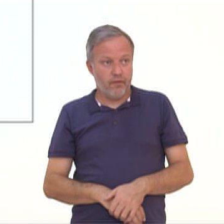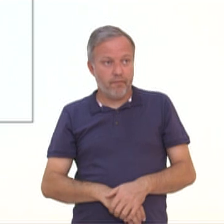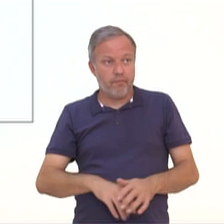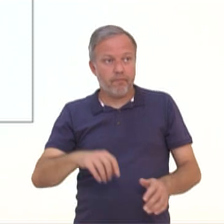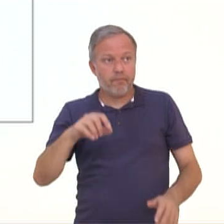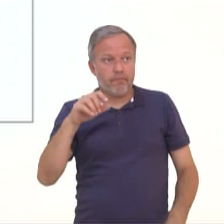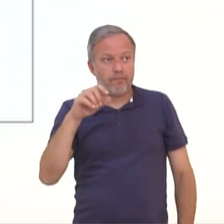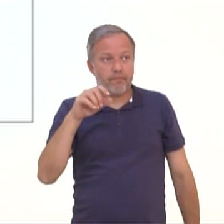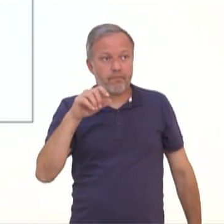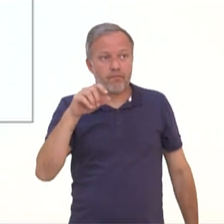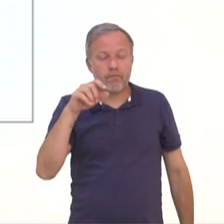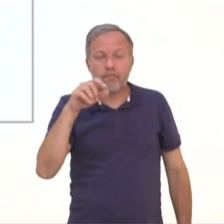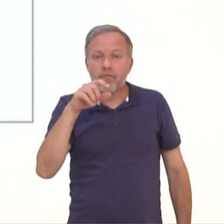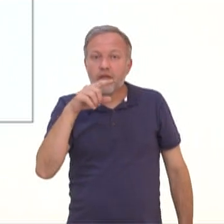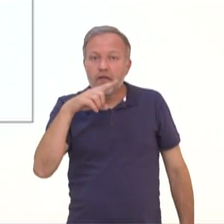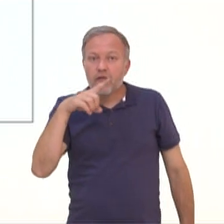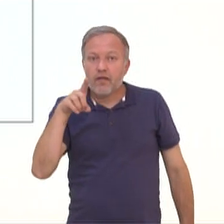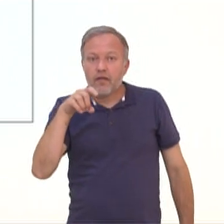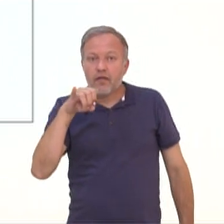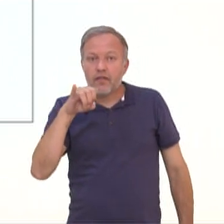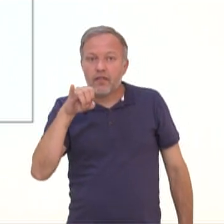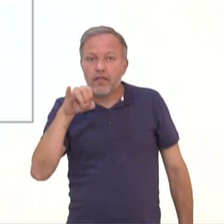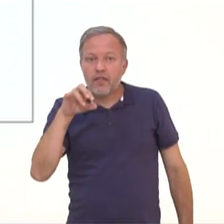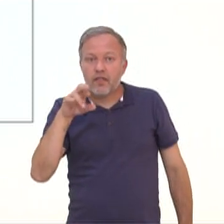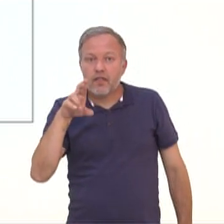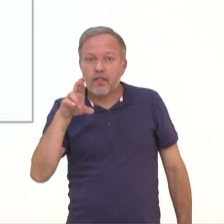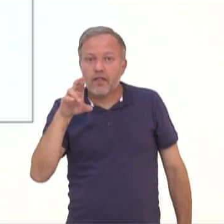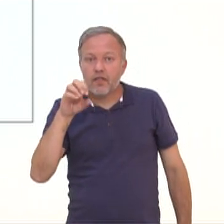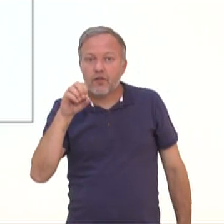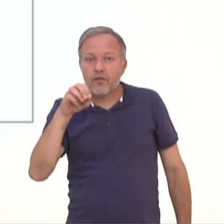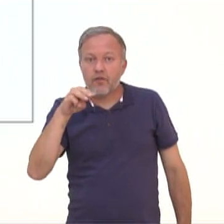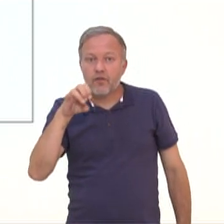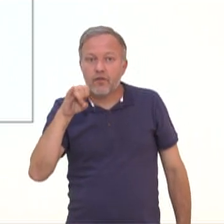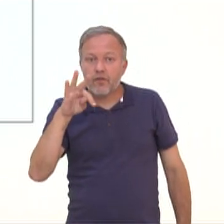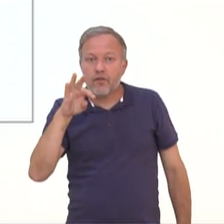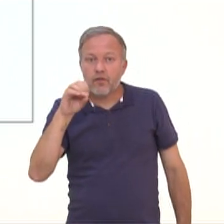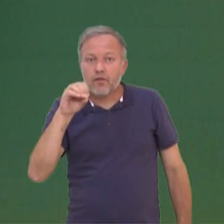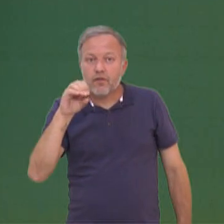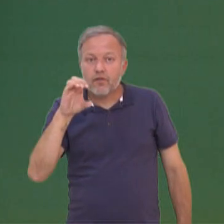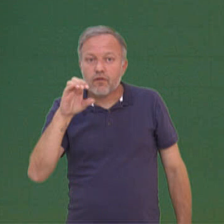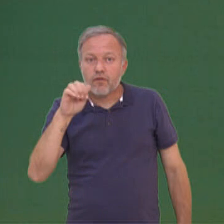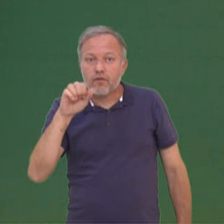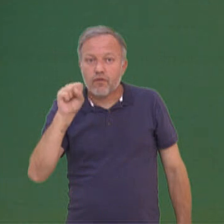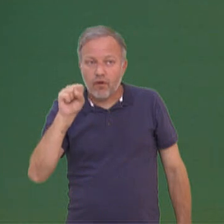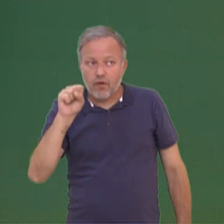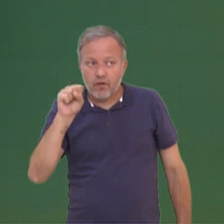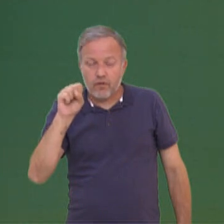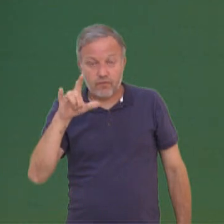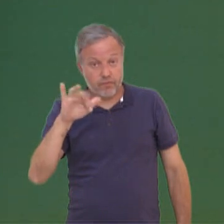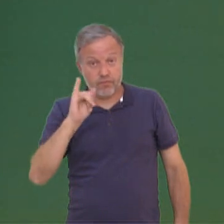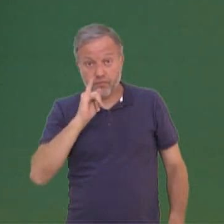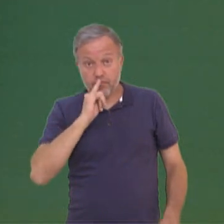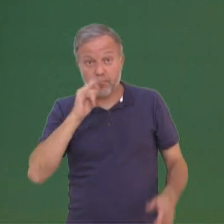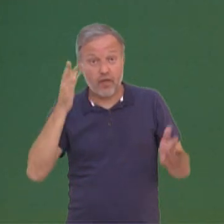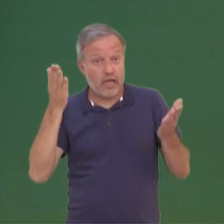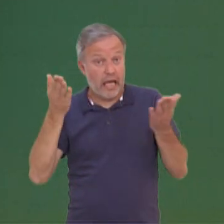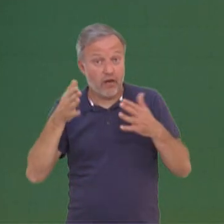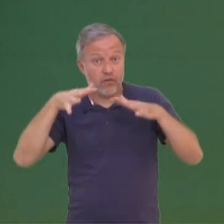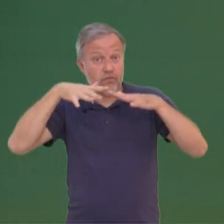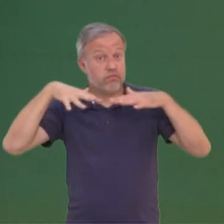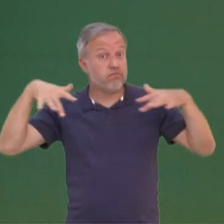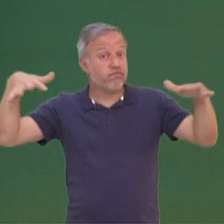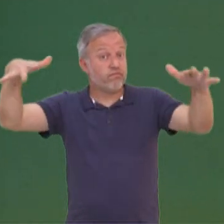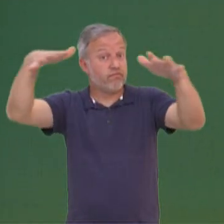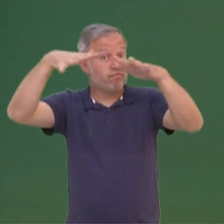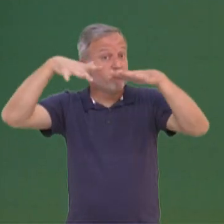Zigomicotas, ou zigomicetus, o bolor preto, que os esporos conseguem voar pelo ar. Nesse momento pode ter esporos de zigomicetus aqui